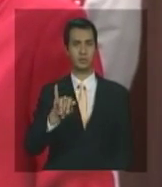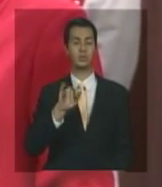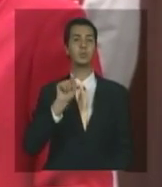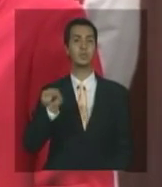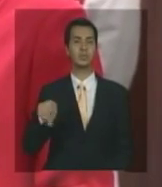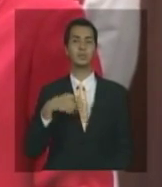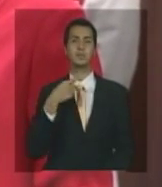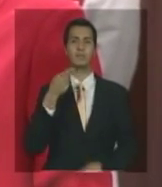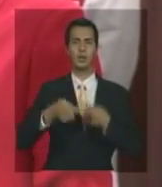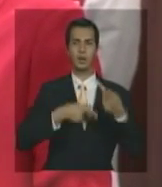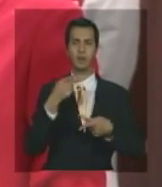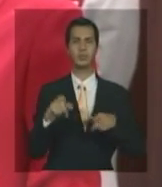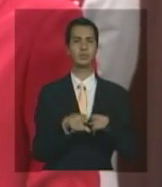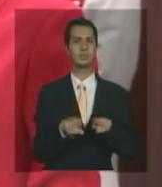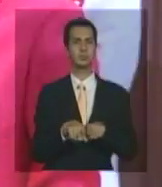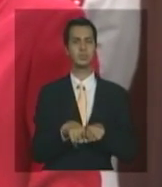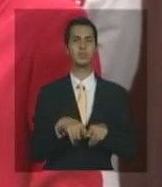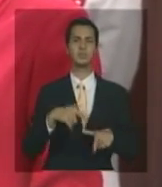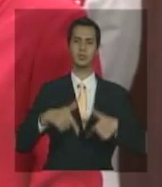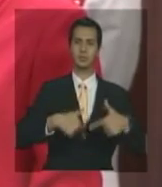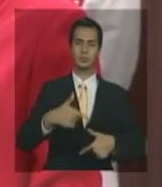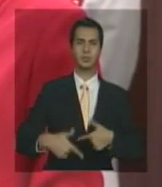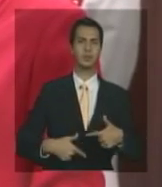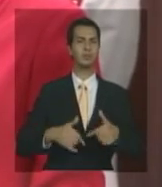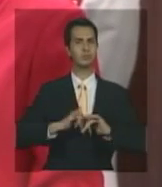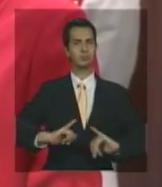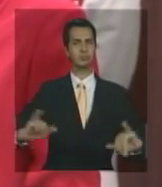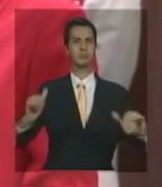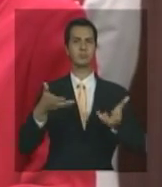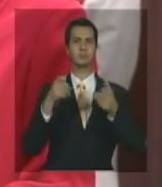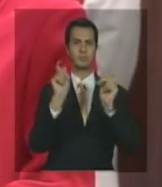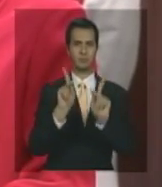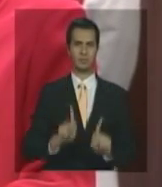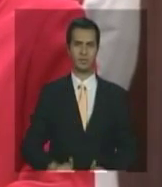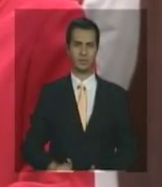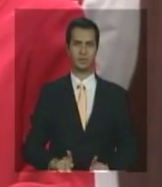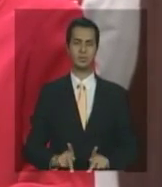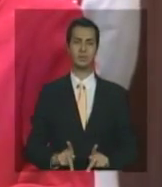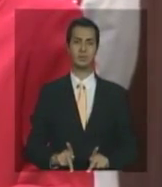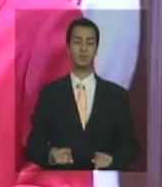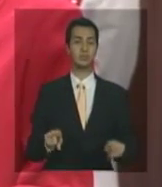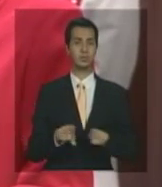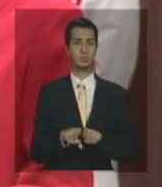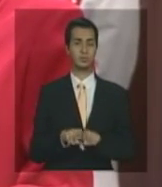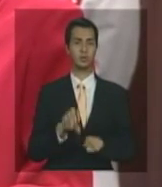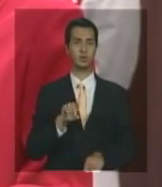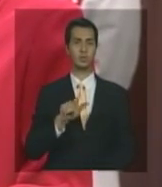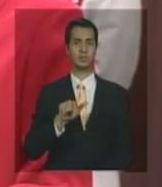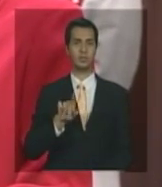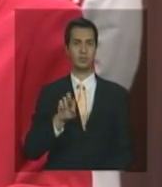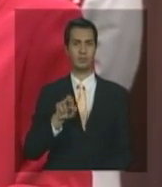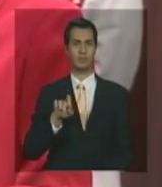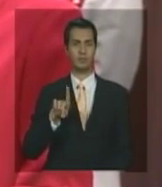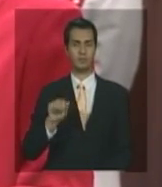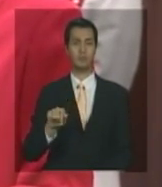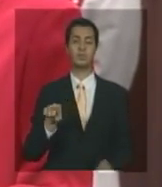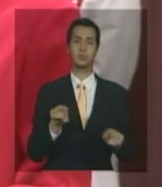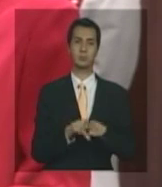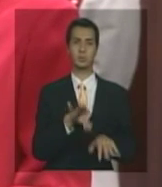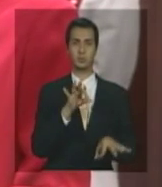da paz, do desenvolvimento integral de nossos povos, da solidariedade e da justiça